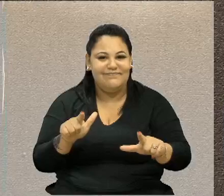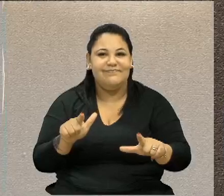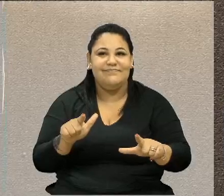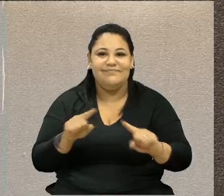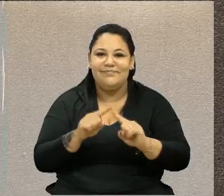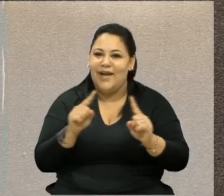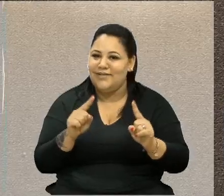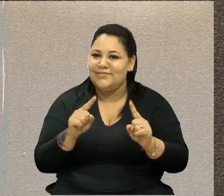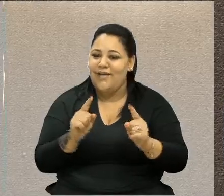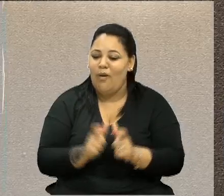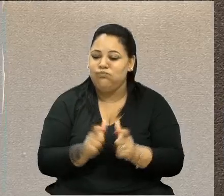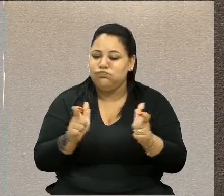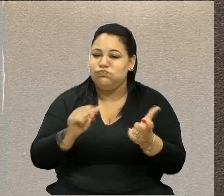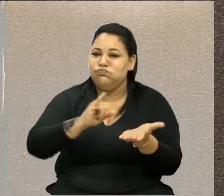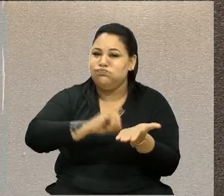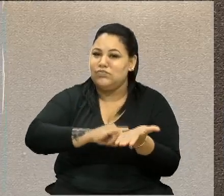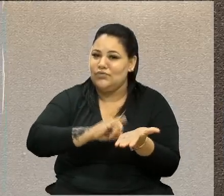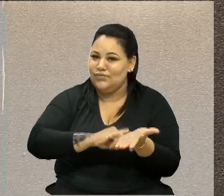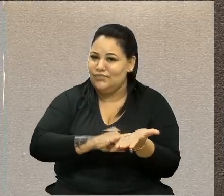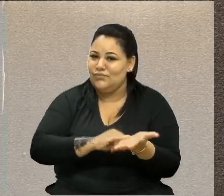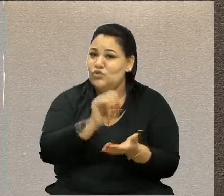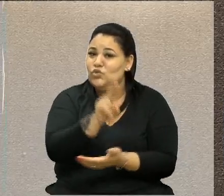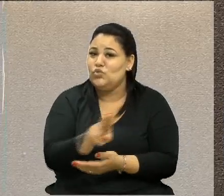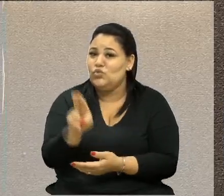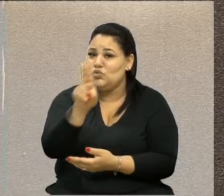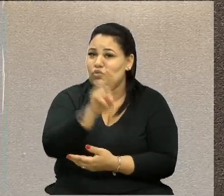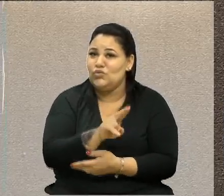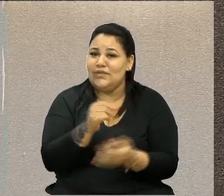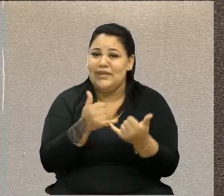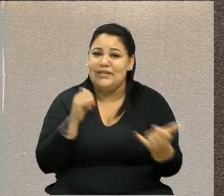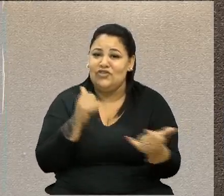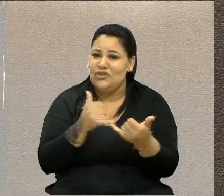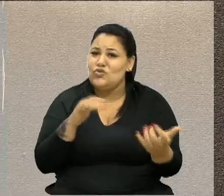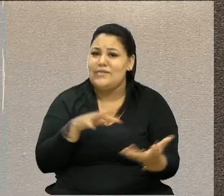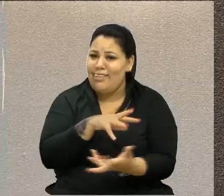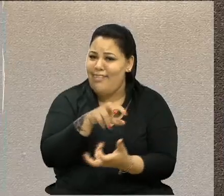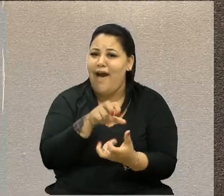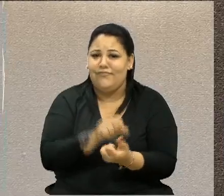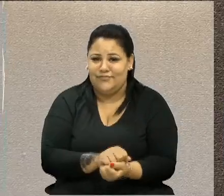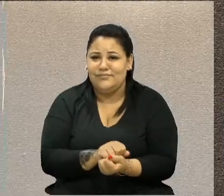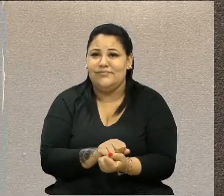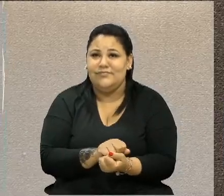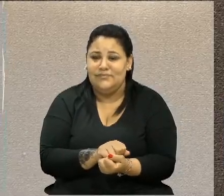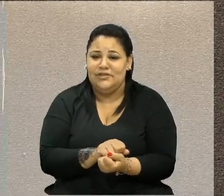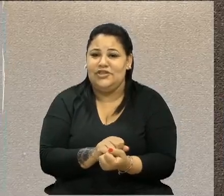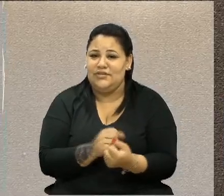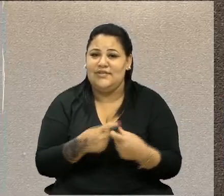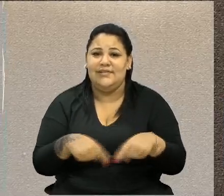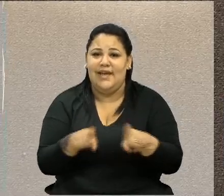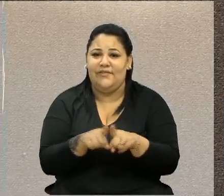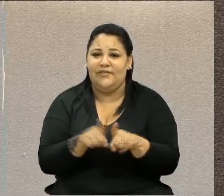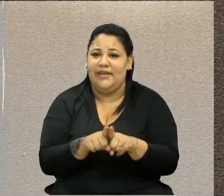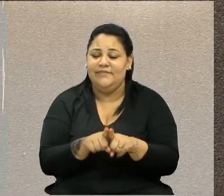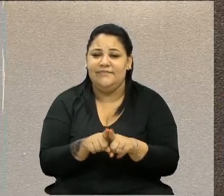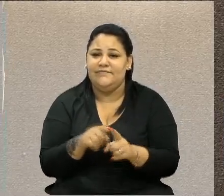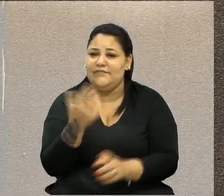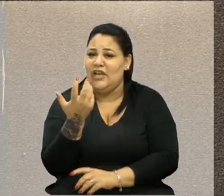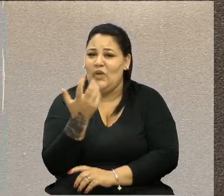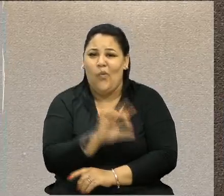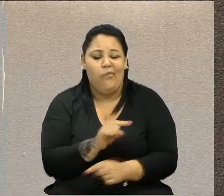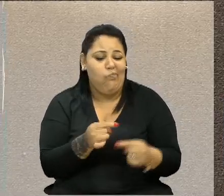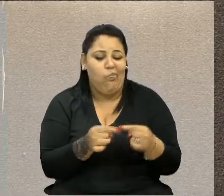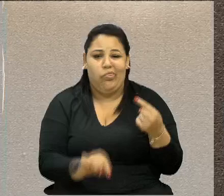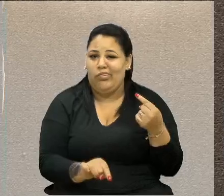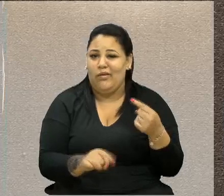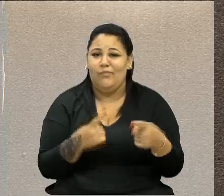de importação sobre insumos de energia fotovoltaica vai exatamente contra, né? Porque encarece mais